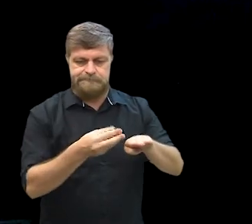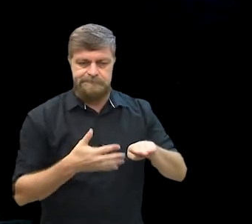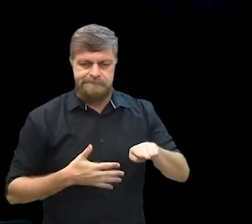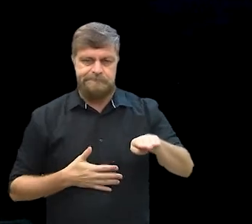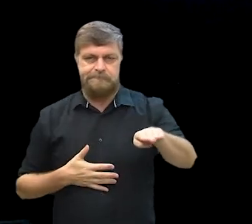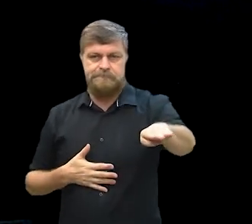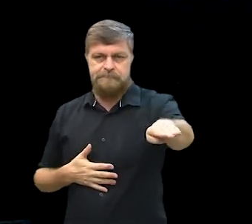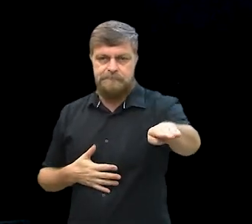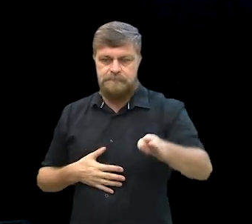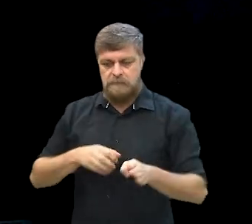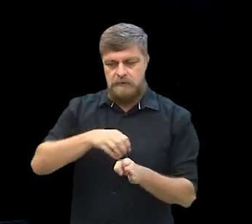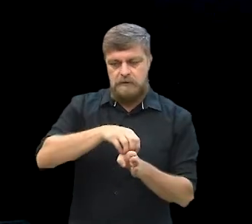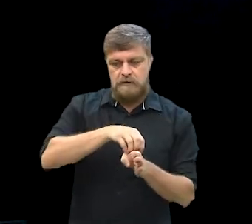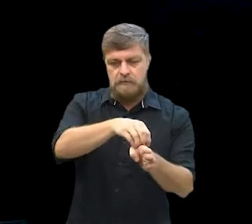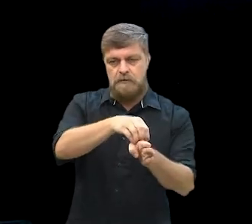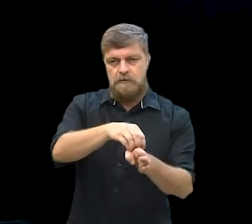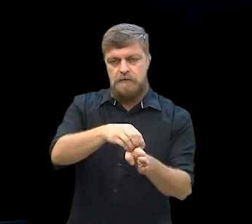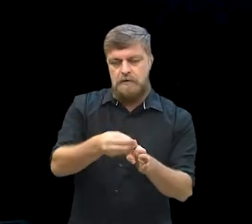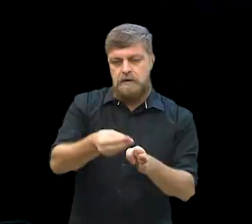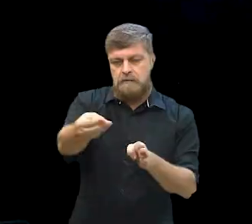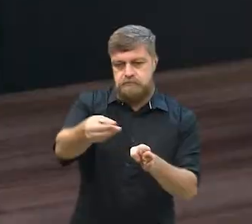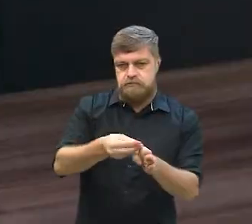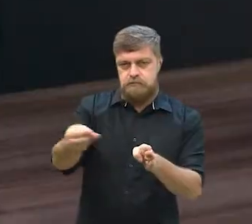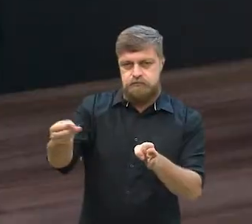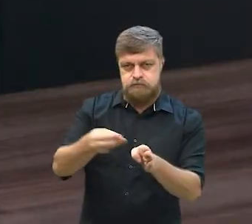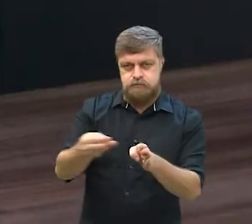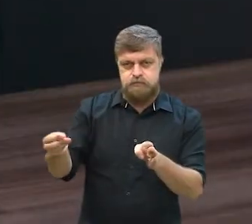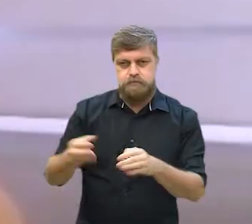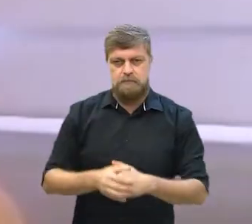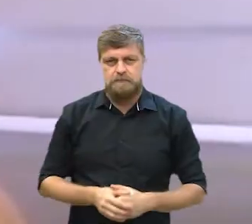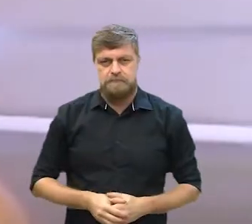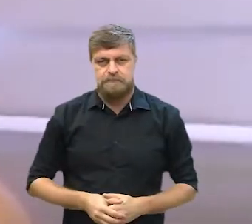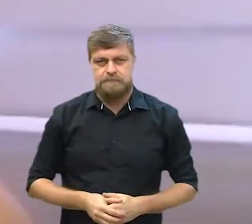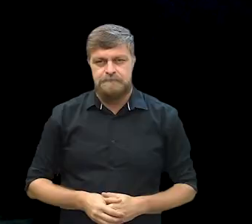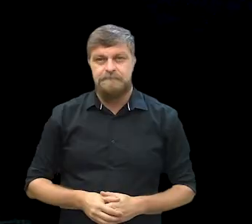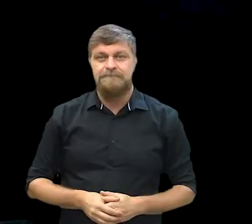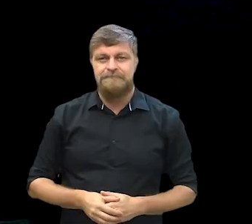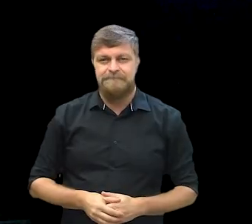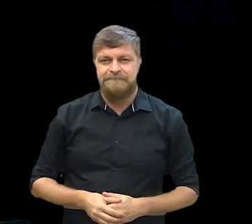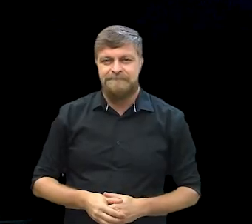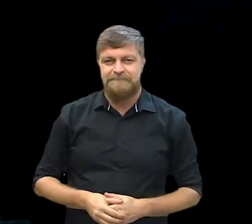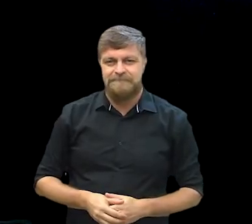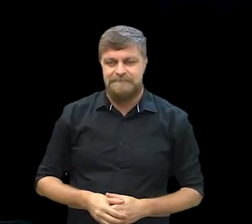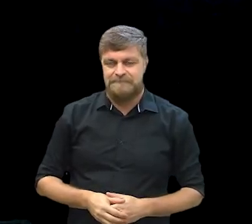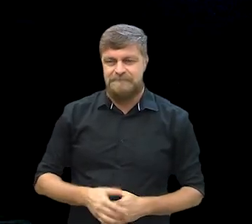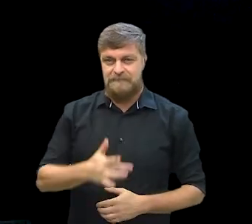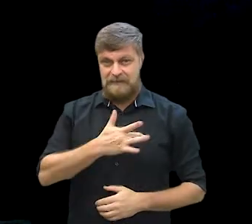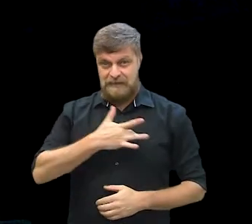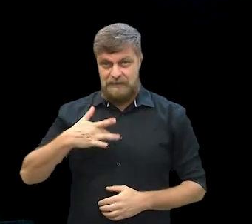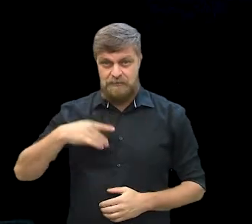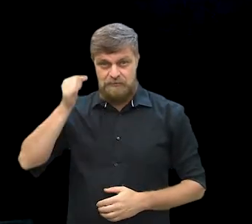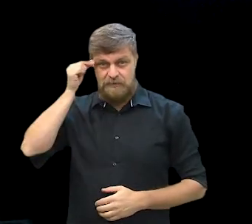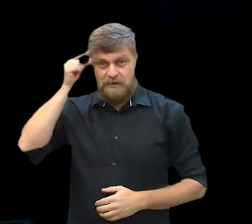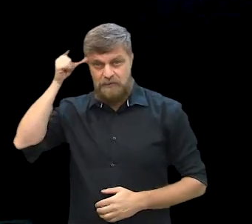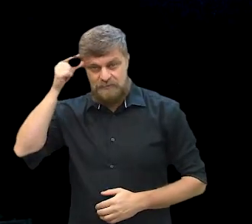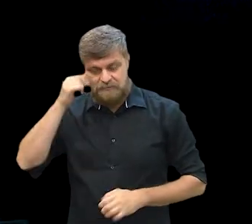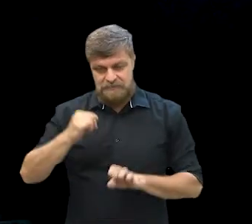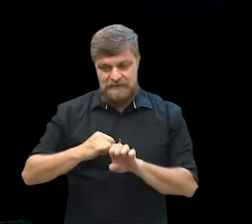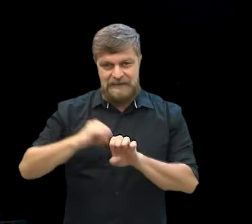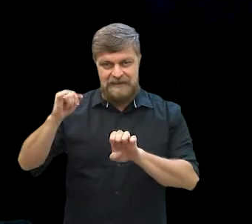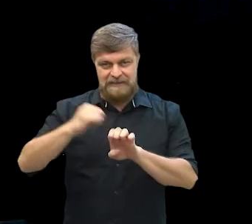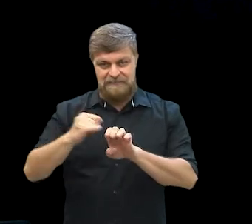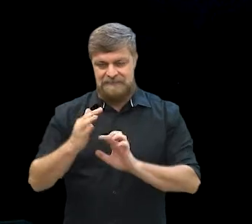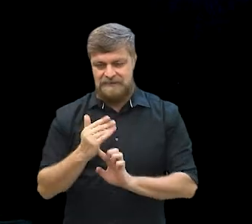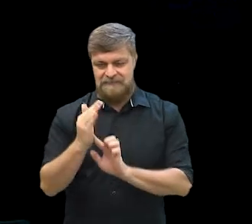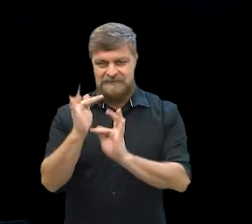a informação de que é delivery ou de que é retirada. É a cultura... Preparados. Nesse caso, Ludmila, é a saúde, a cultura,